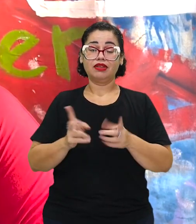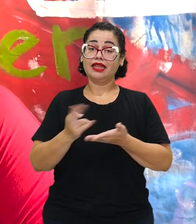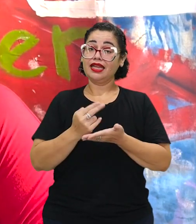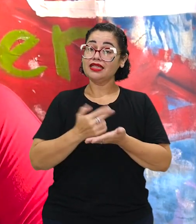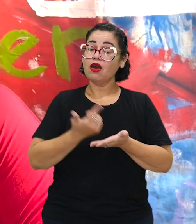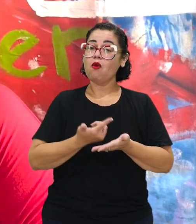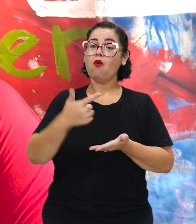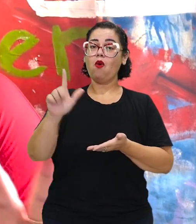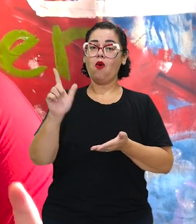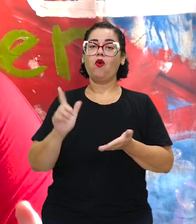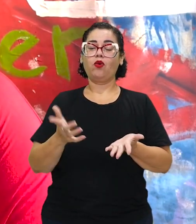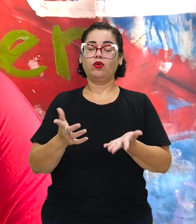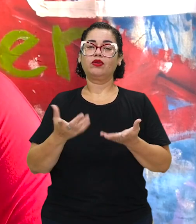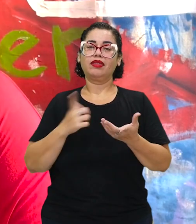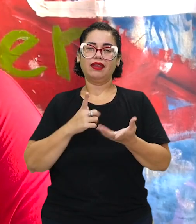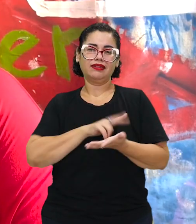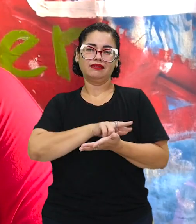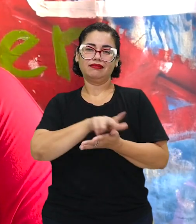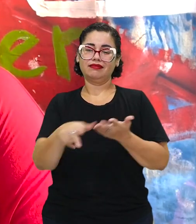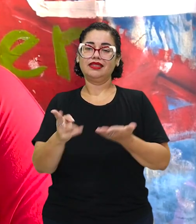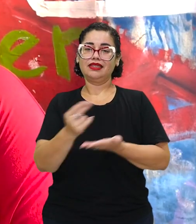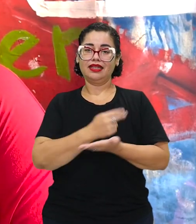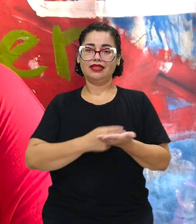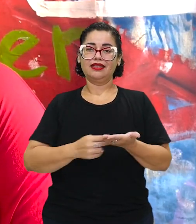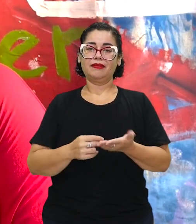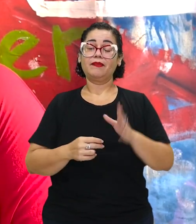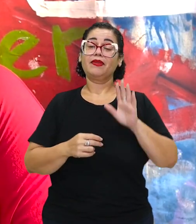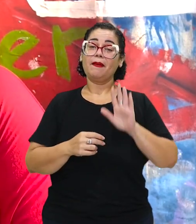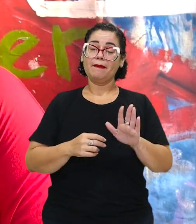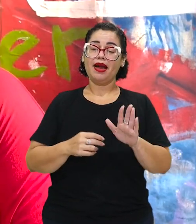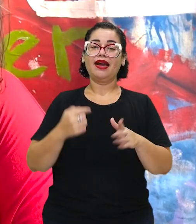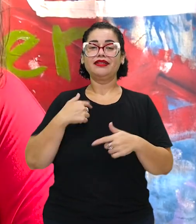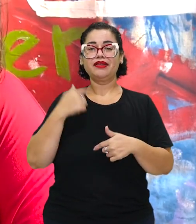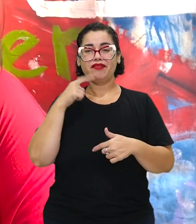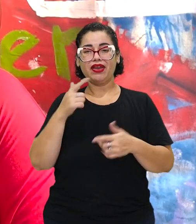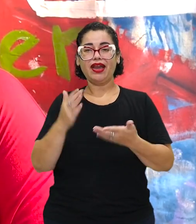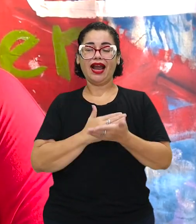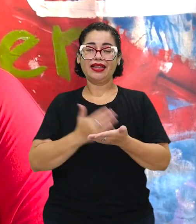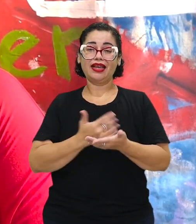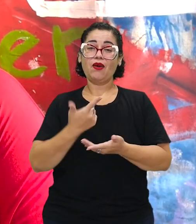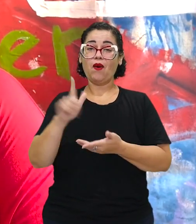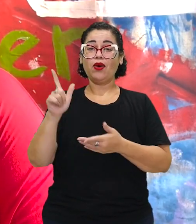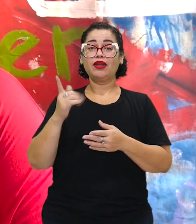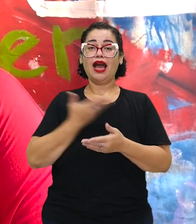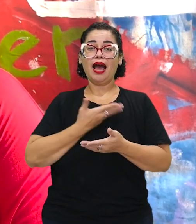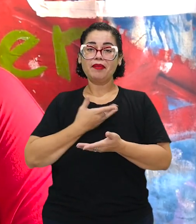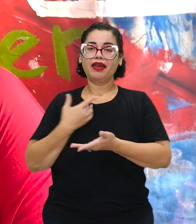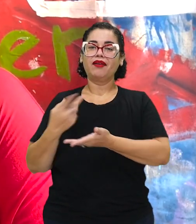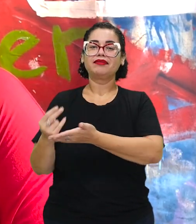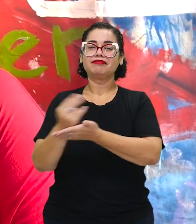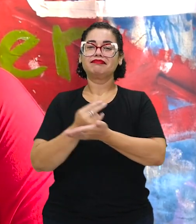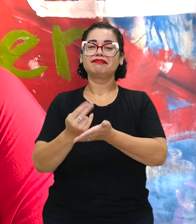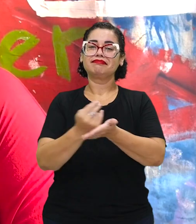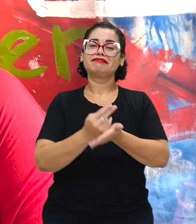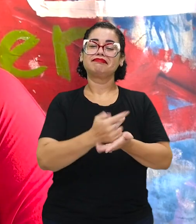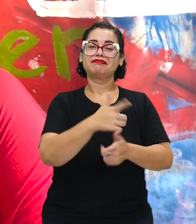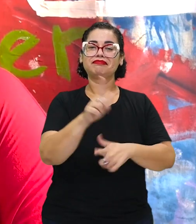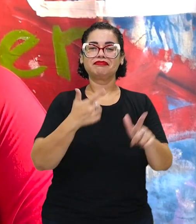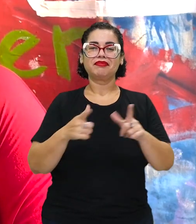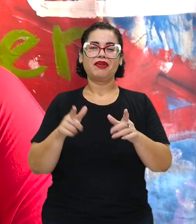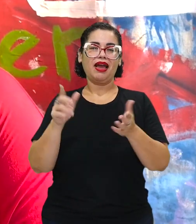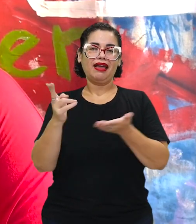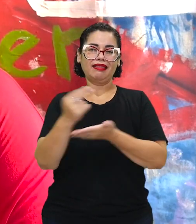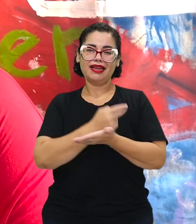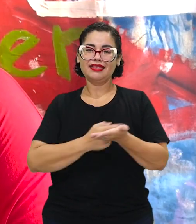meu caderno com nenhum desenho, mas eu desenhei no caderno dos colegas. Então fazia